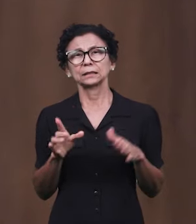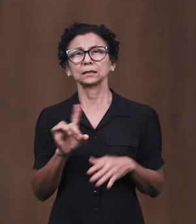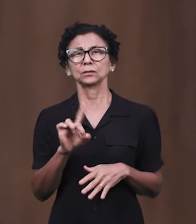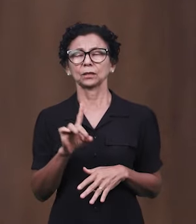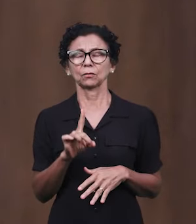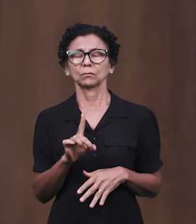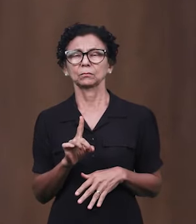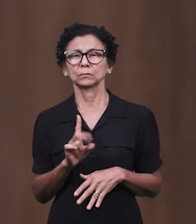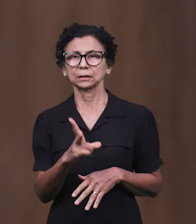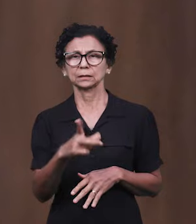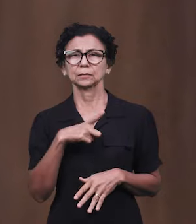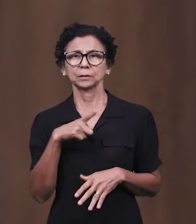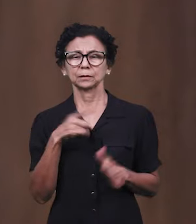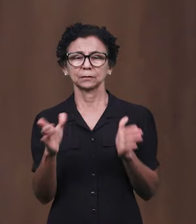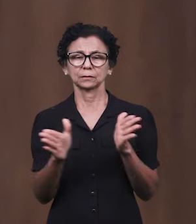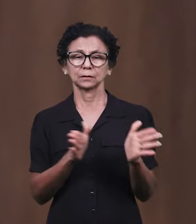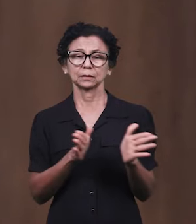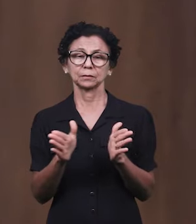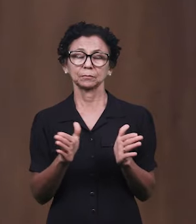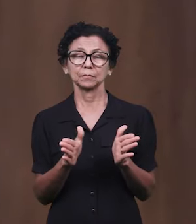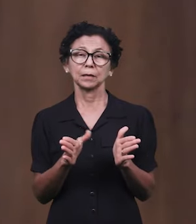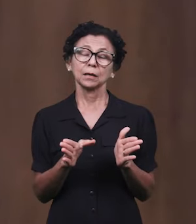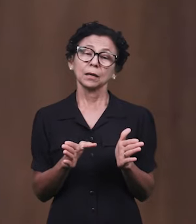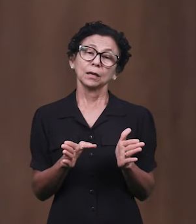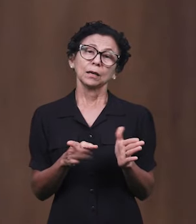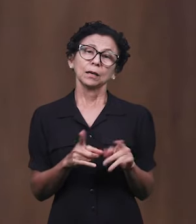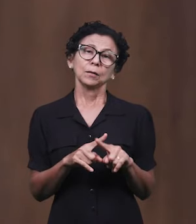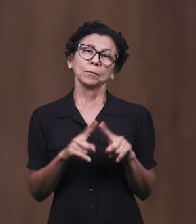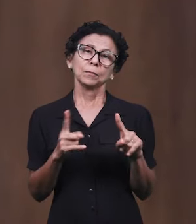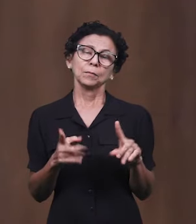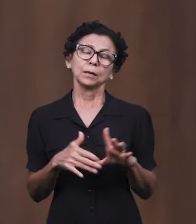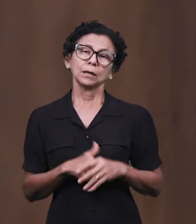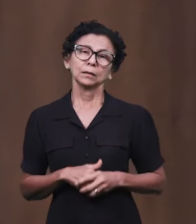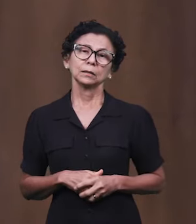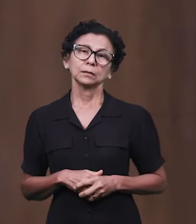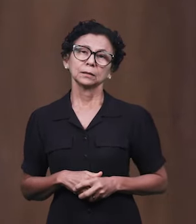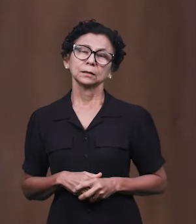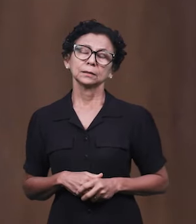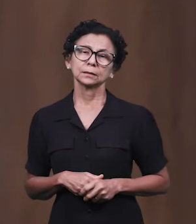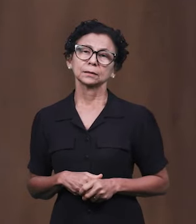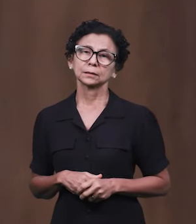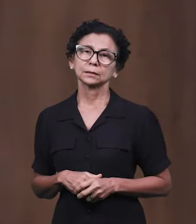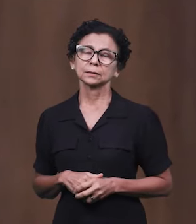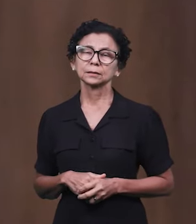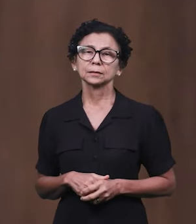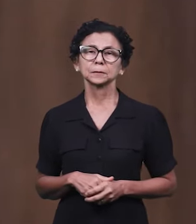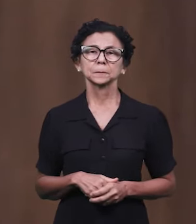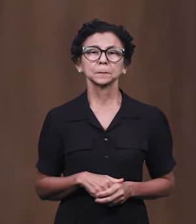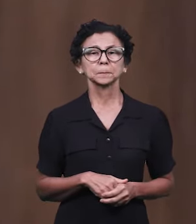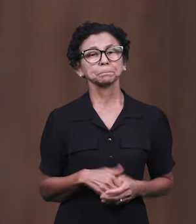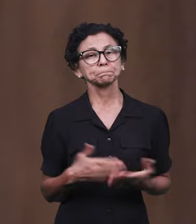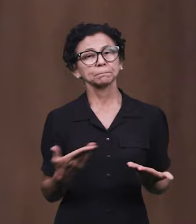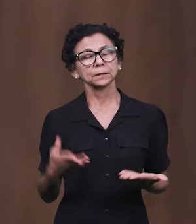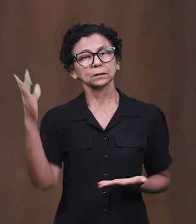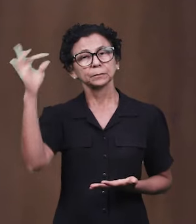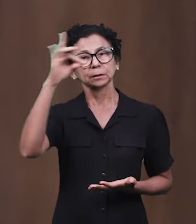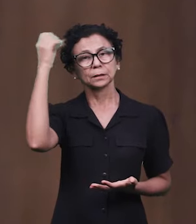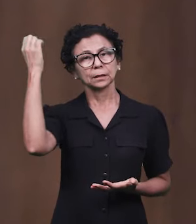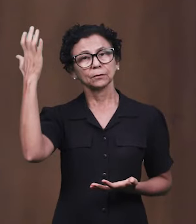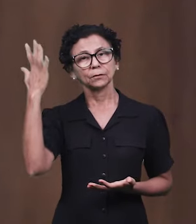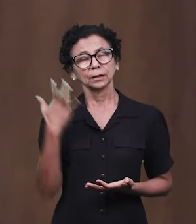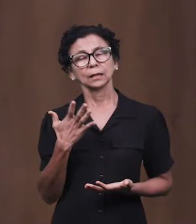assim, o próprio Espírito Santo tem mostrado a necessidade de um diferencial. E nós